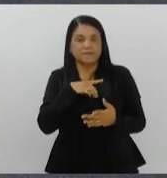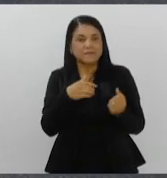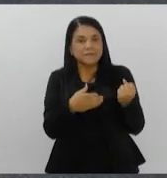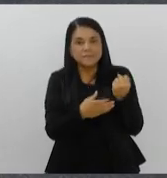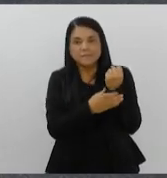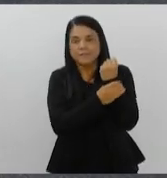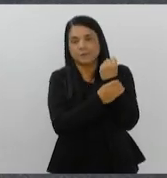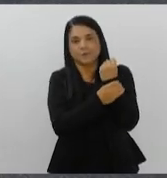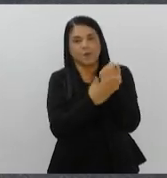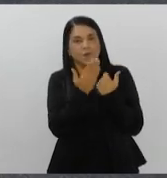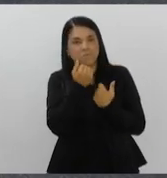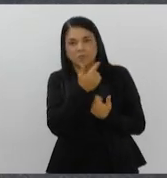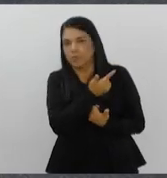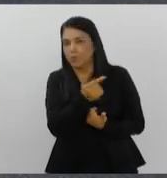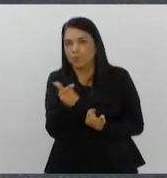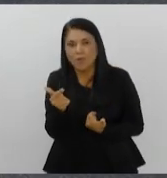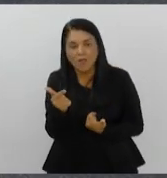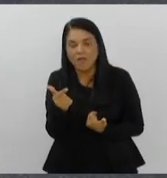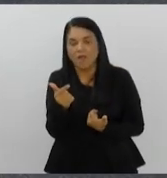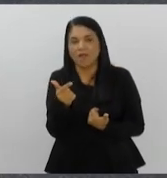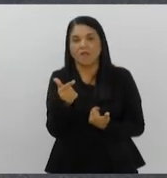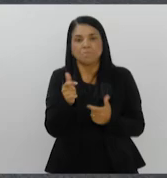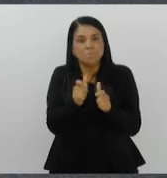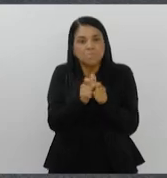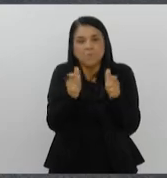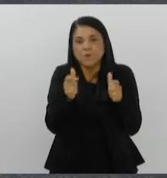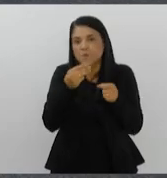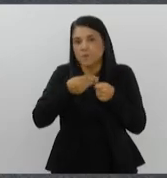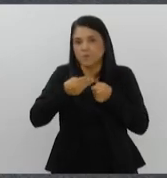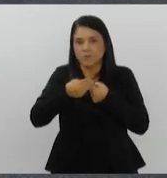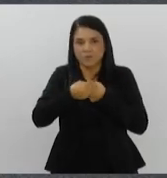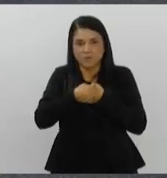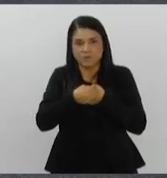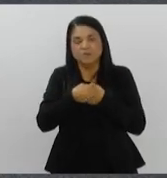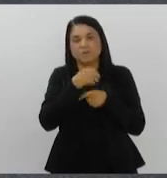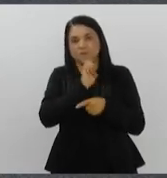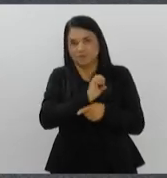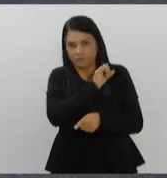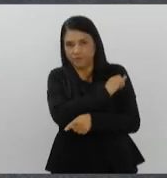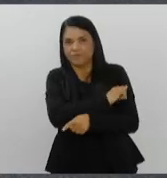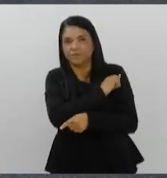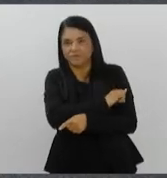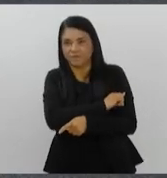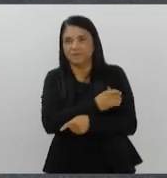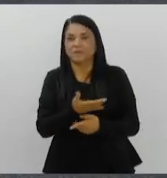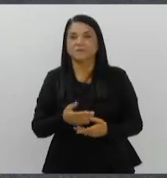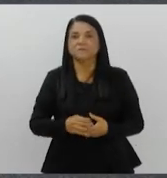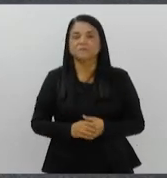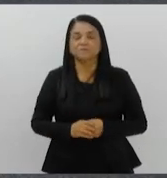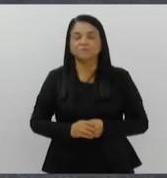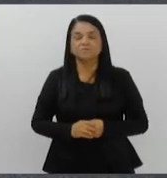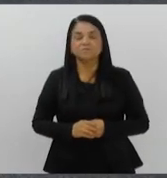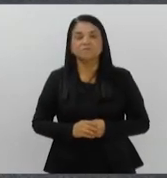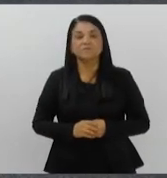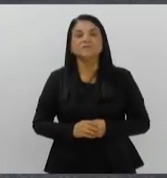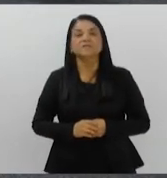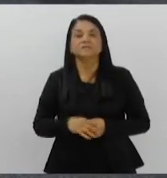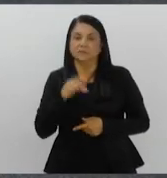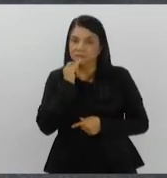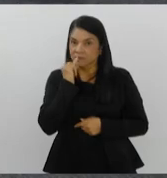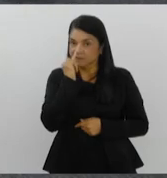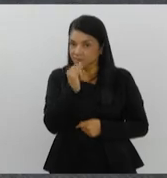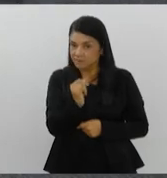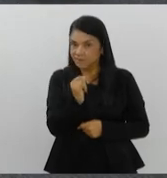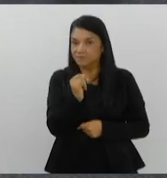insegurança alimentar na grande maioria dos municípios aqui do nosso estado do Rio de Janeiro. E também falar, presidenta,